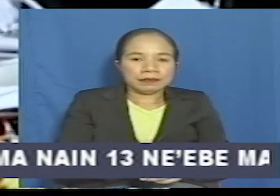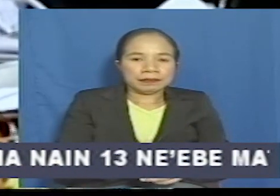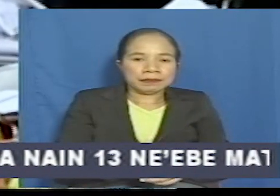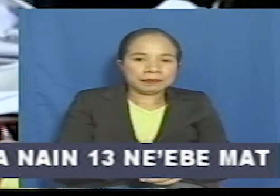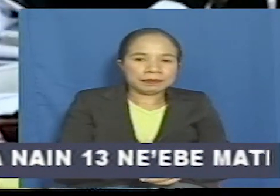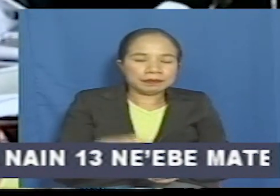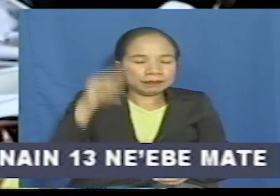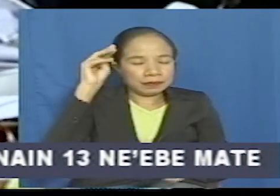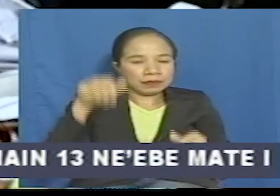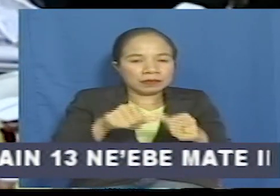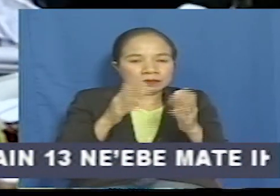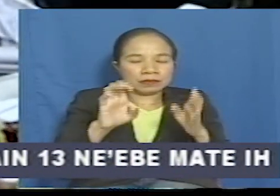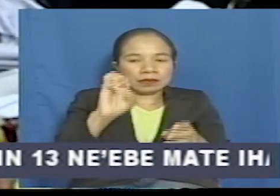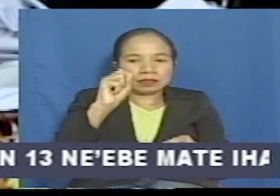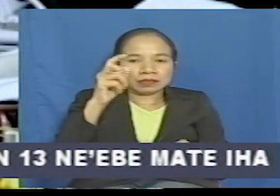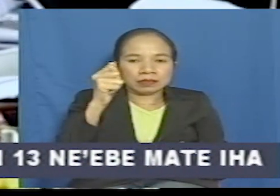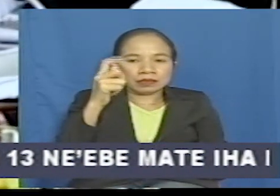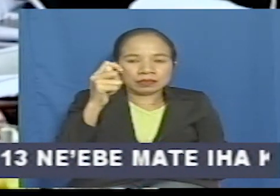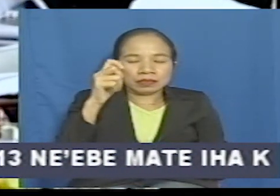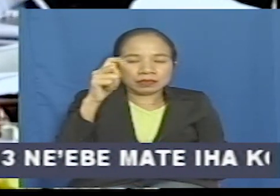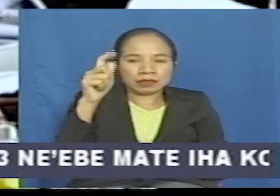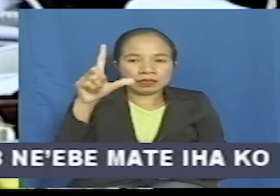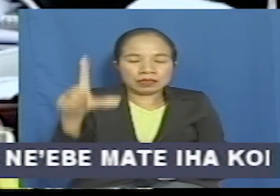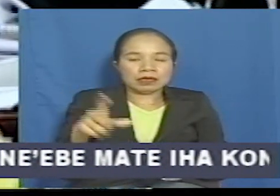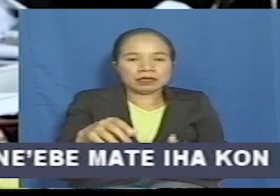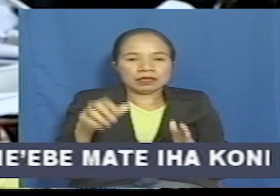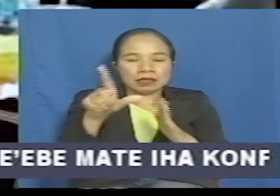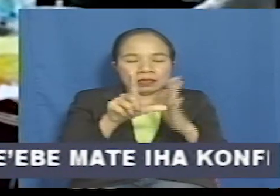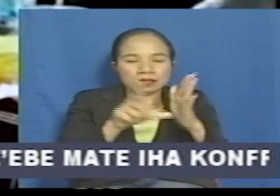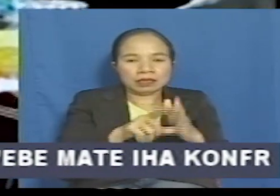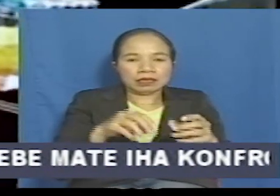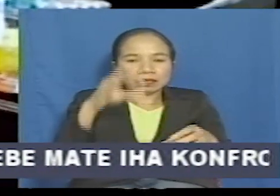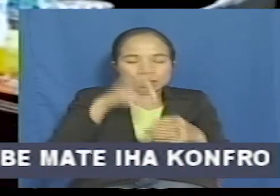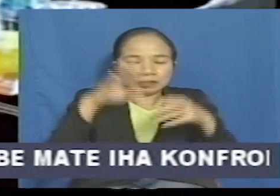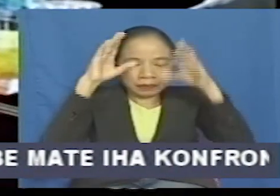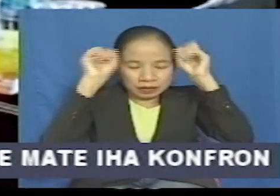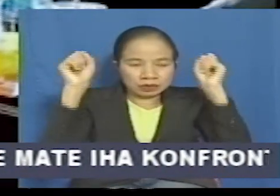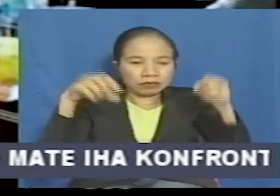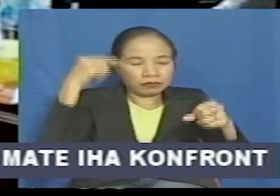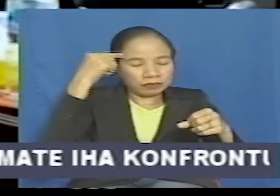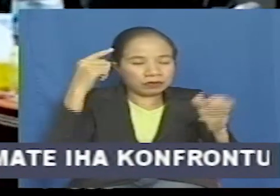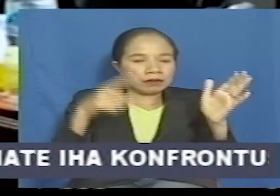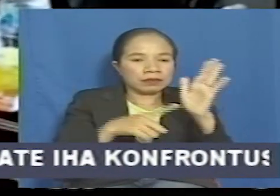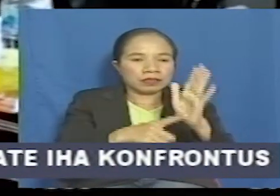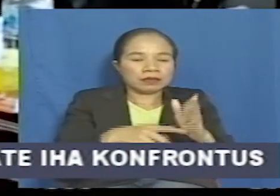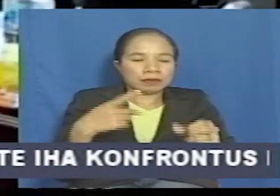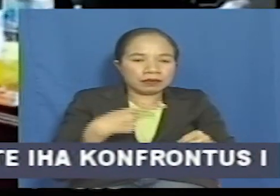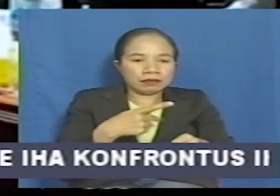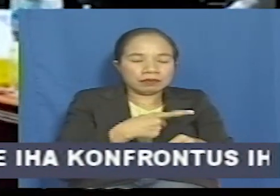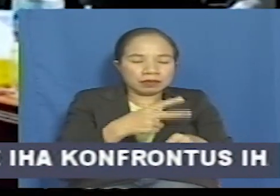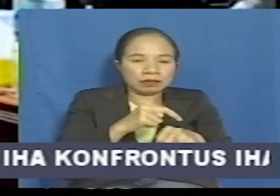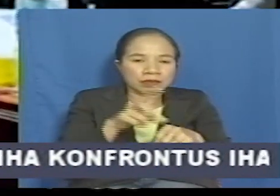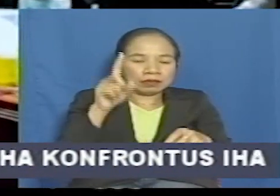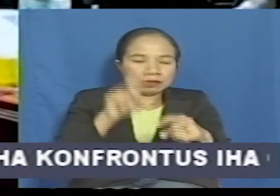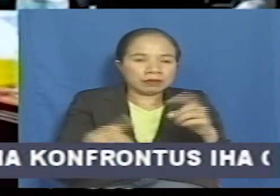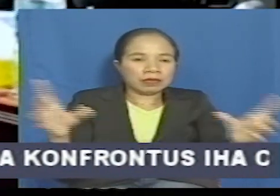Estatal Tomás Cabral reencata alteração lei eleição presidencial, nebe governo apresenta para o Parlamento Nacional la bele contra a